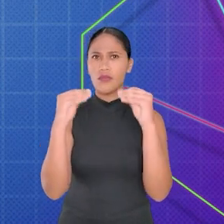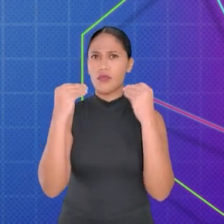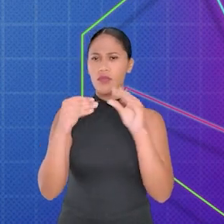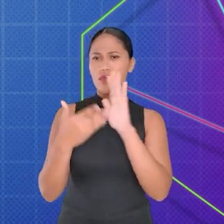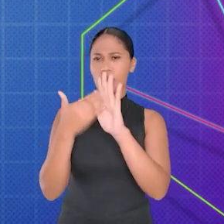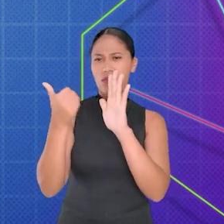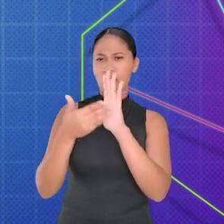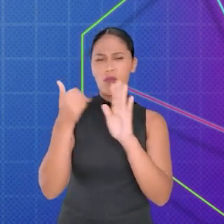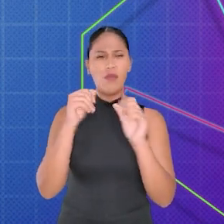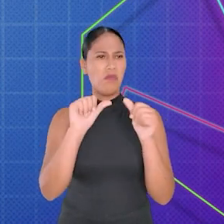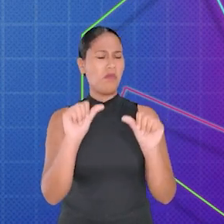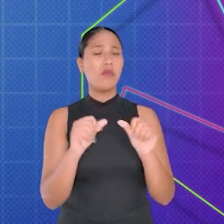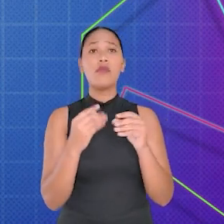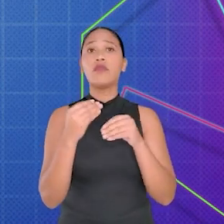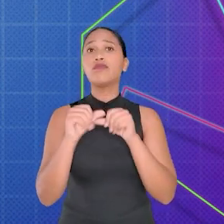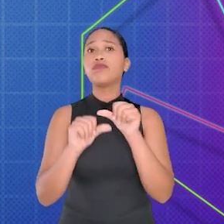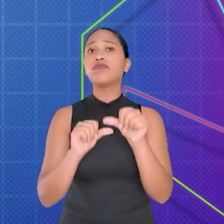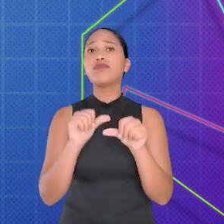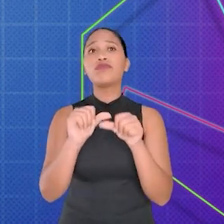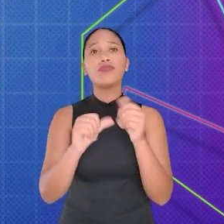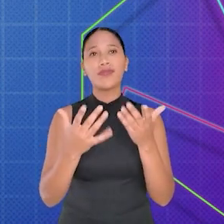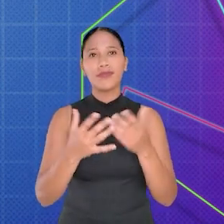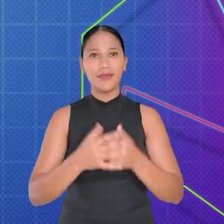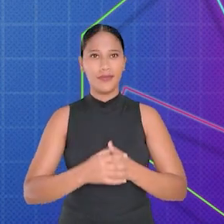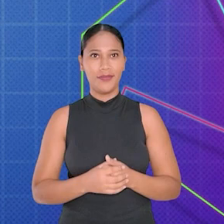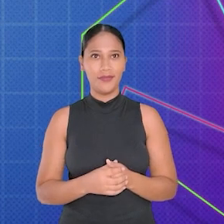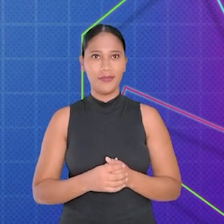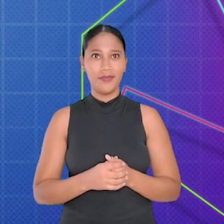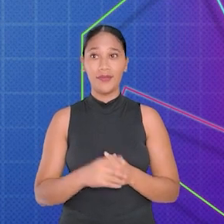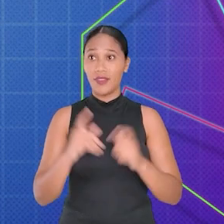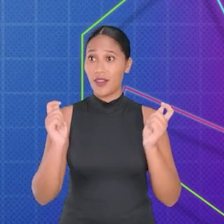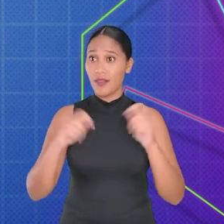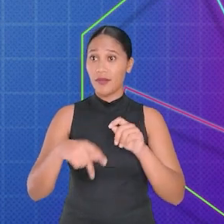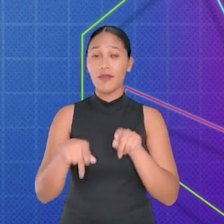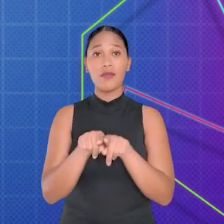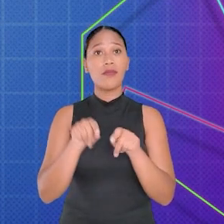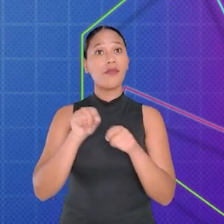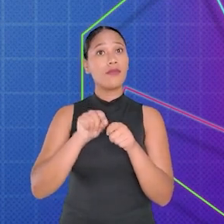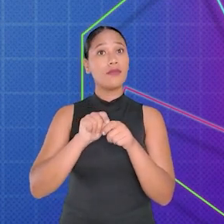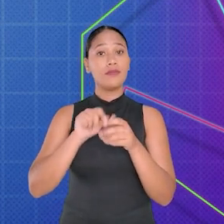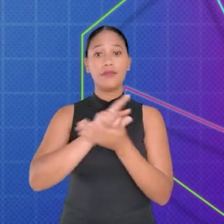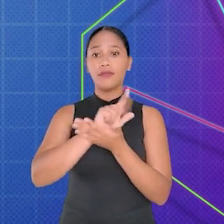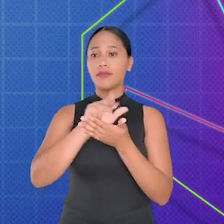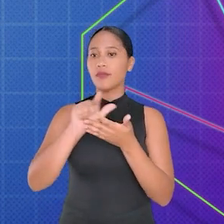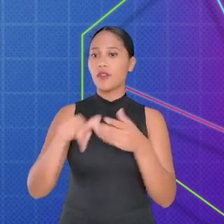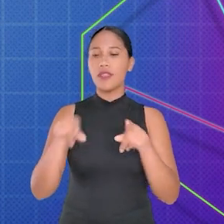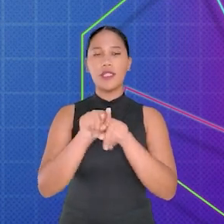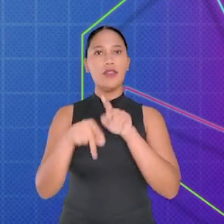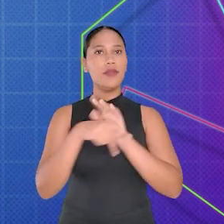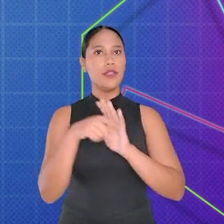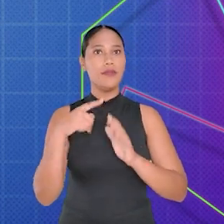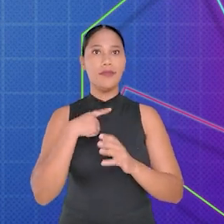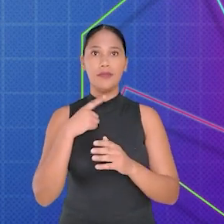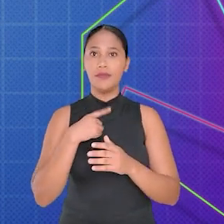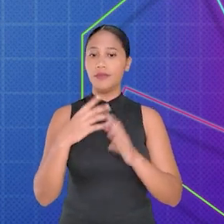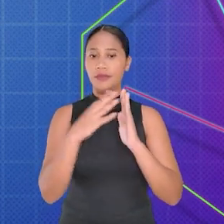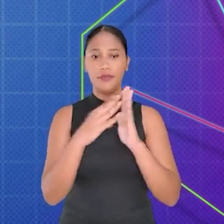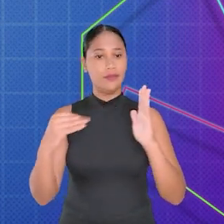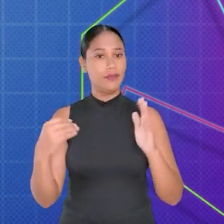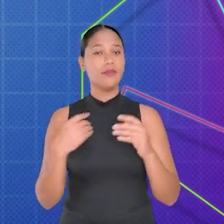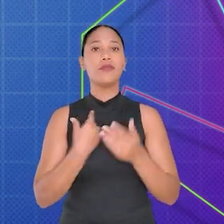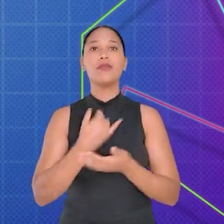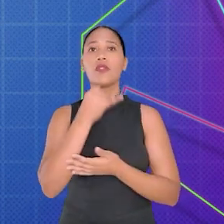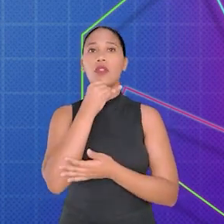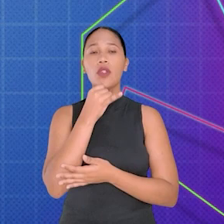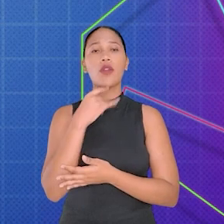de modelagem disponíveis no Blender, como Extrude, Scale, Rotate e Bevel. A ferramenta Extrude é usada para criar